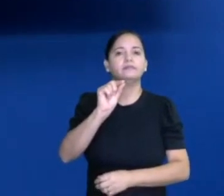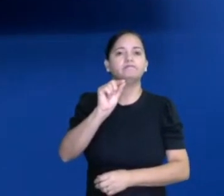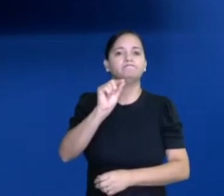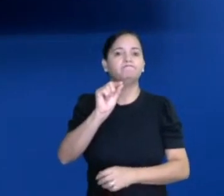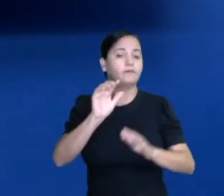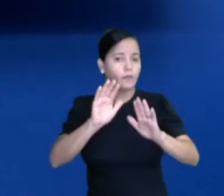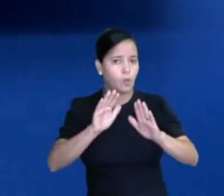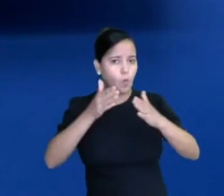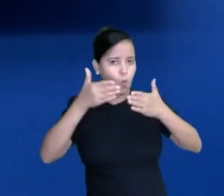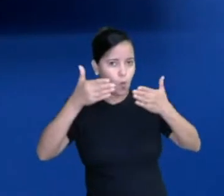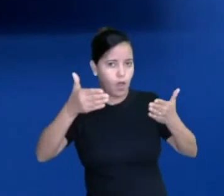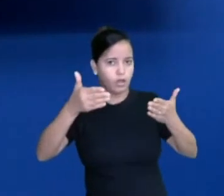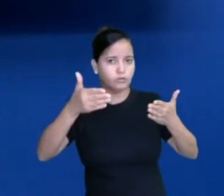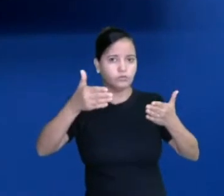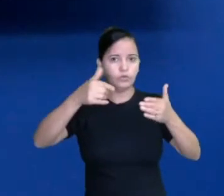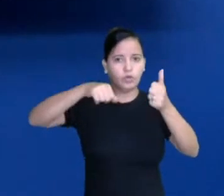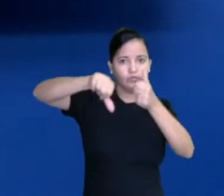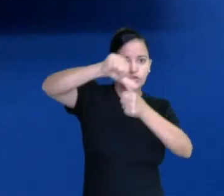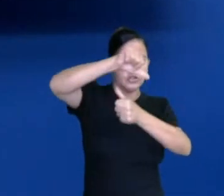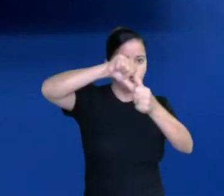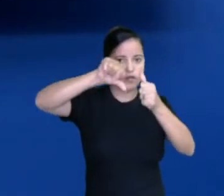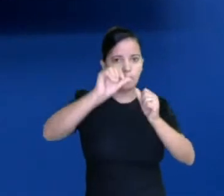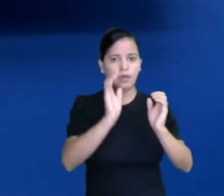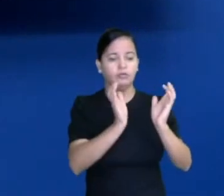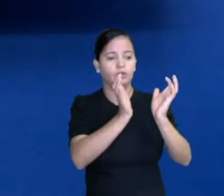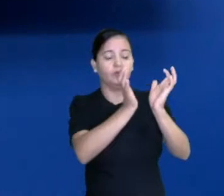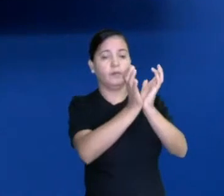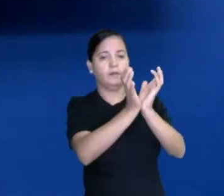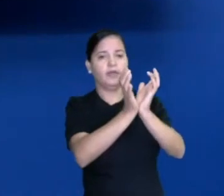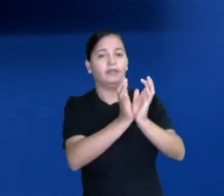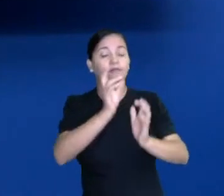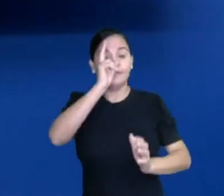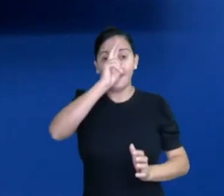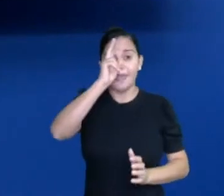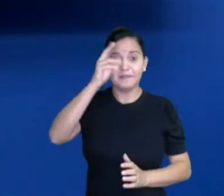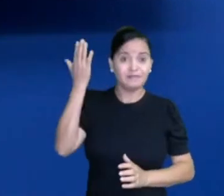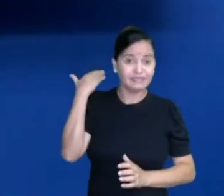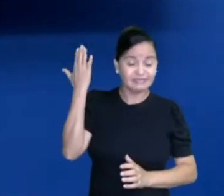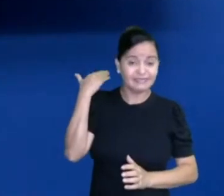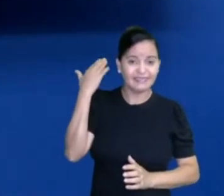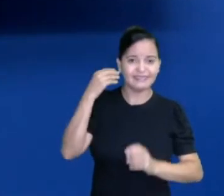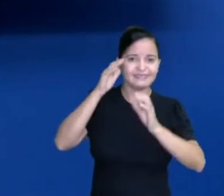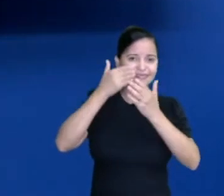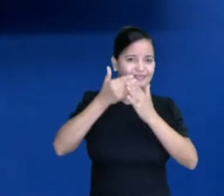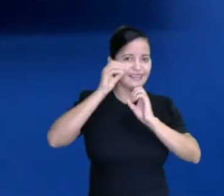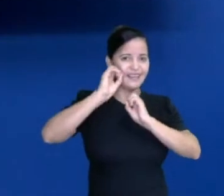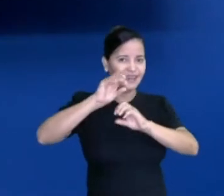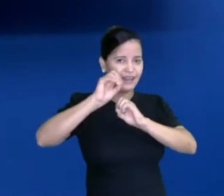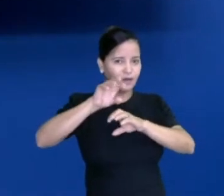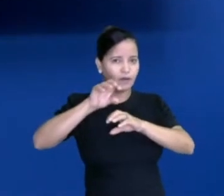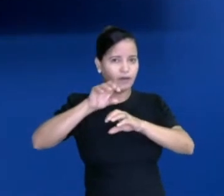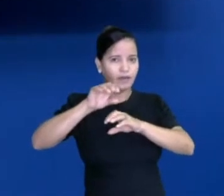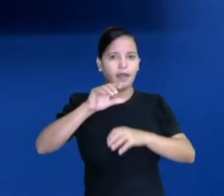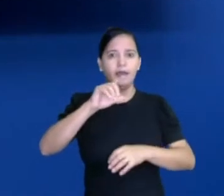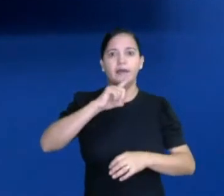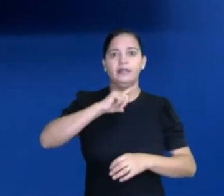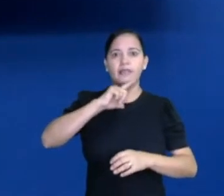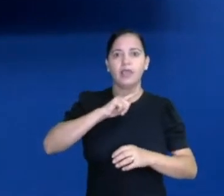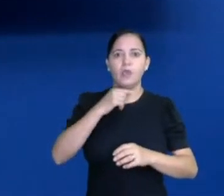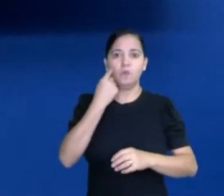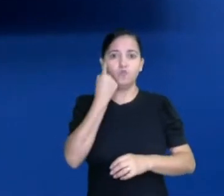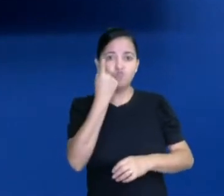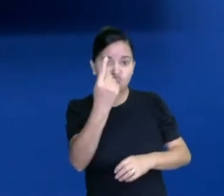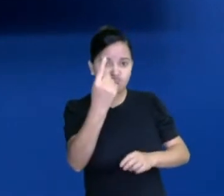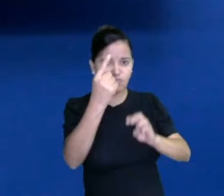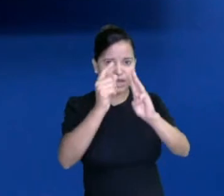quando eu transformo um agrupamento, lembra da aula passada que eu falei do agrupamento? Que para ter uma centena, eu